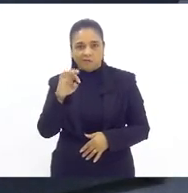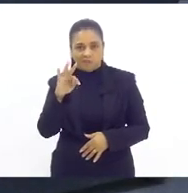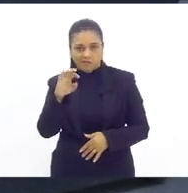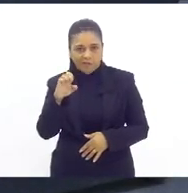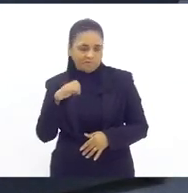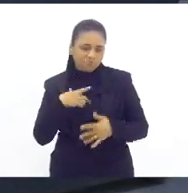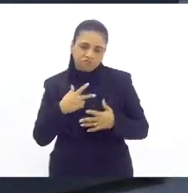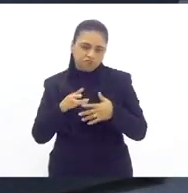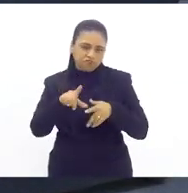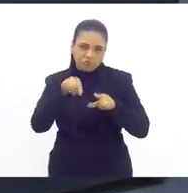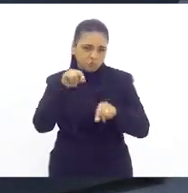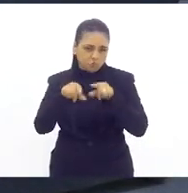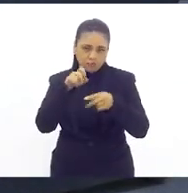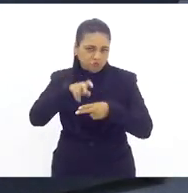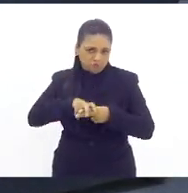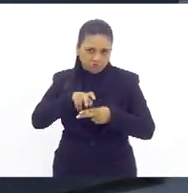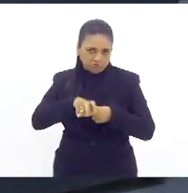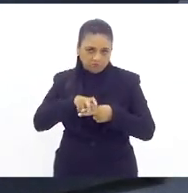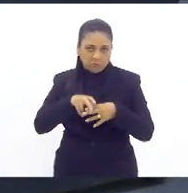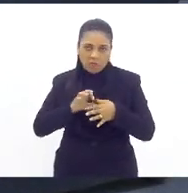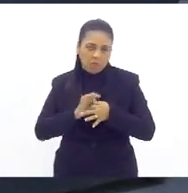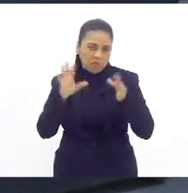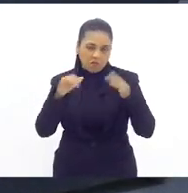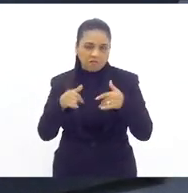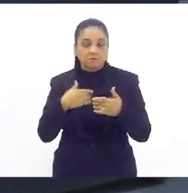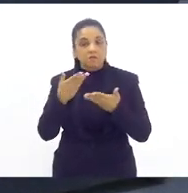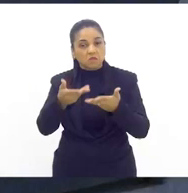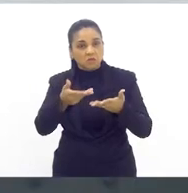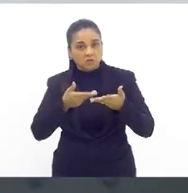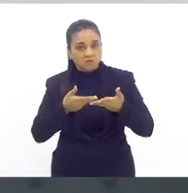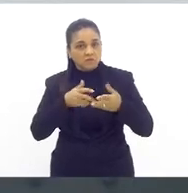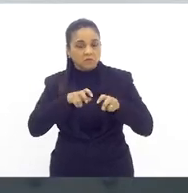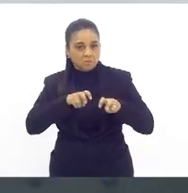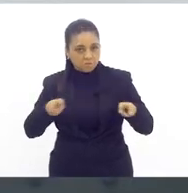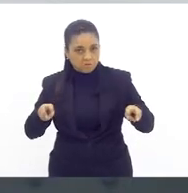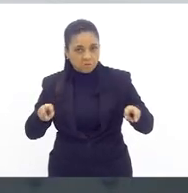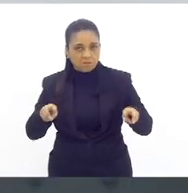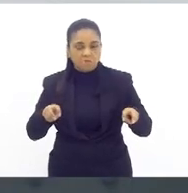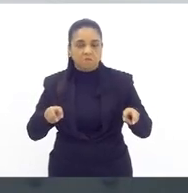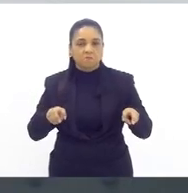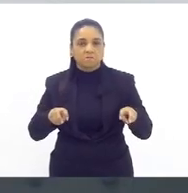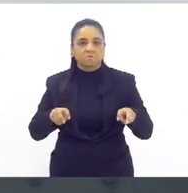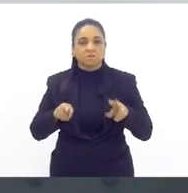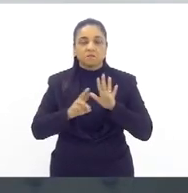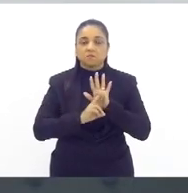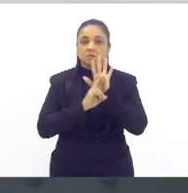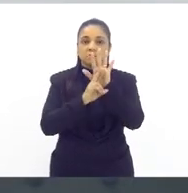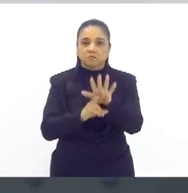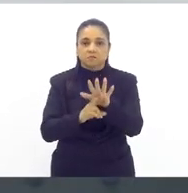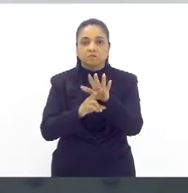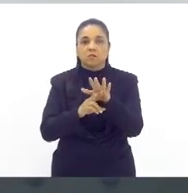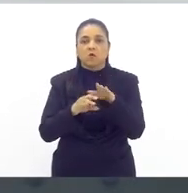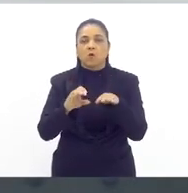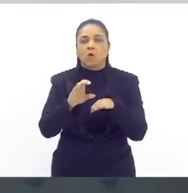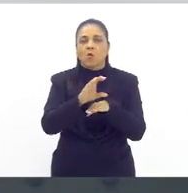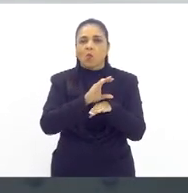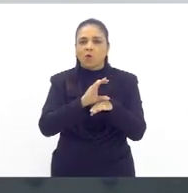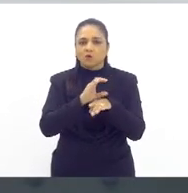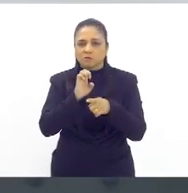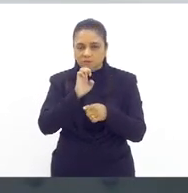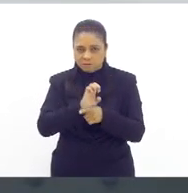é convida também para compor a mesa representando o Conselho Estadual de